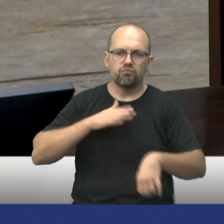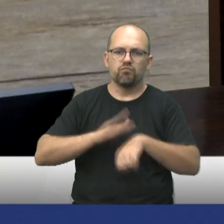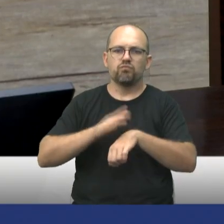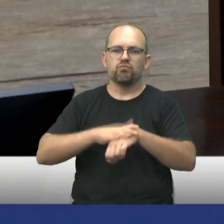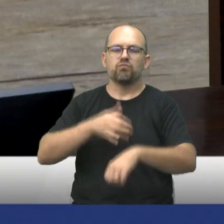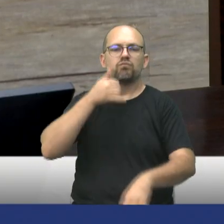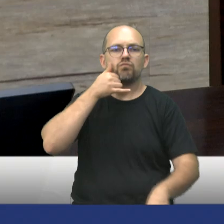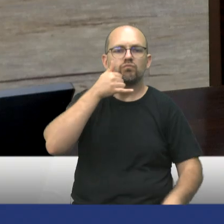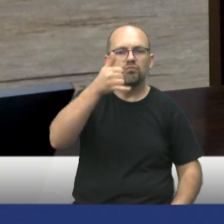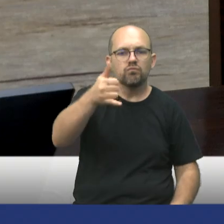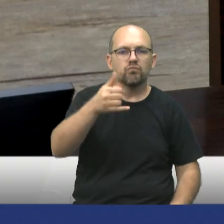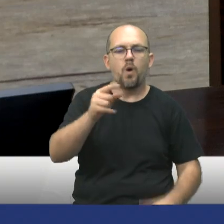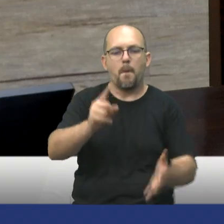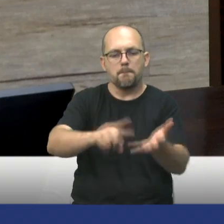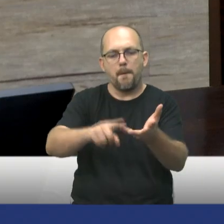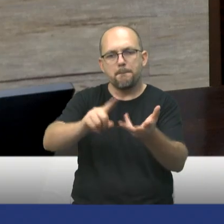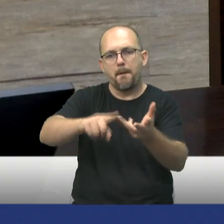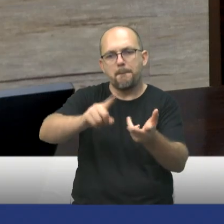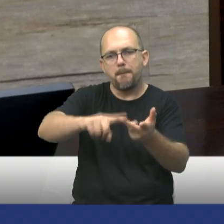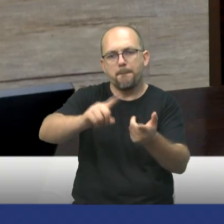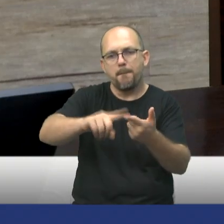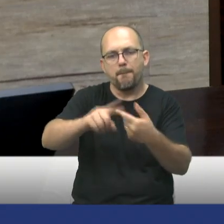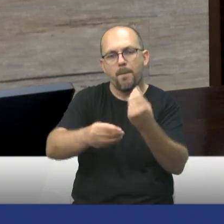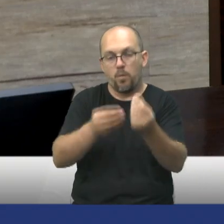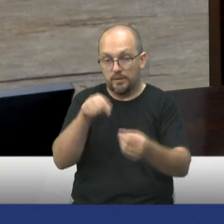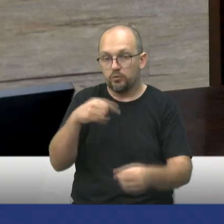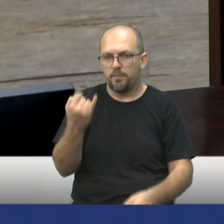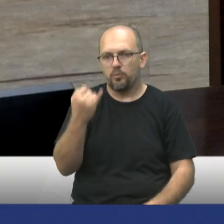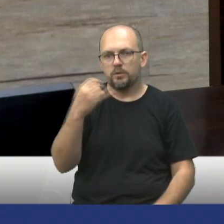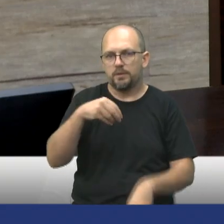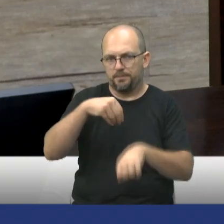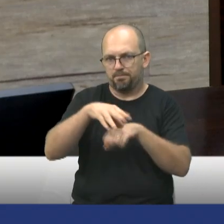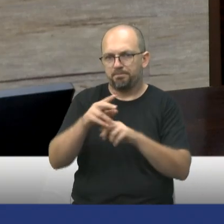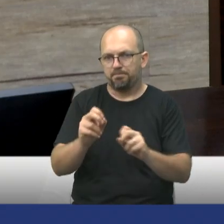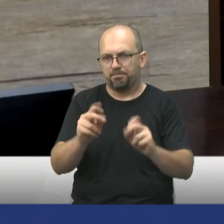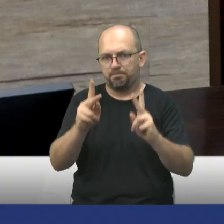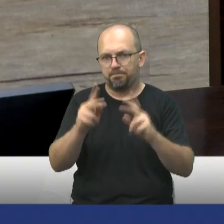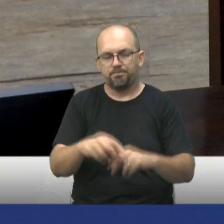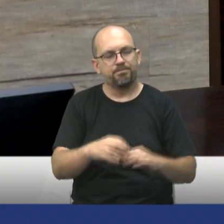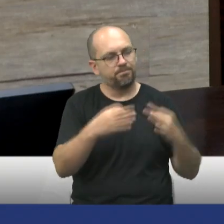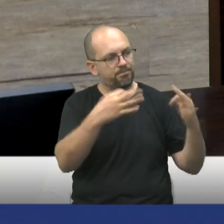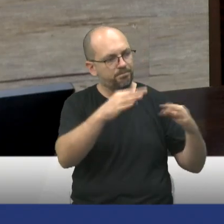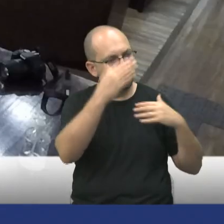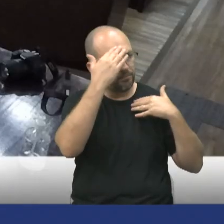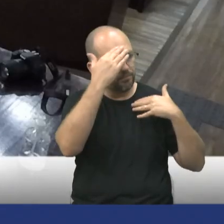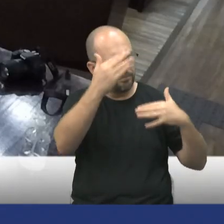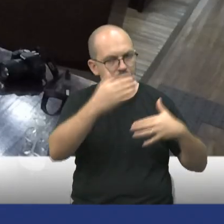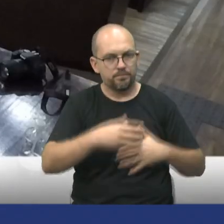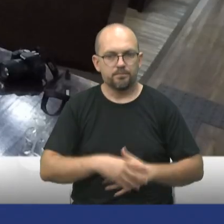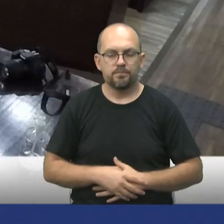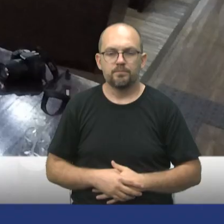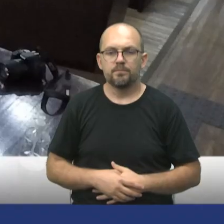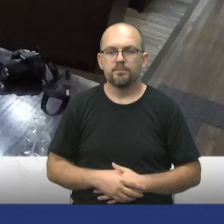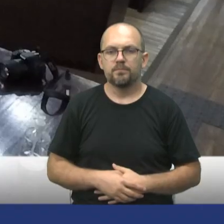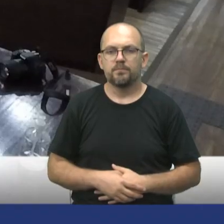dito, como vai ser feito, quando vai ser feito, que é isso que é importante. Certo. Muito obrigado.